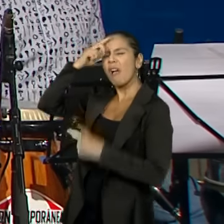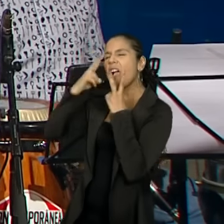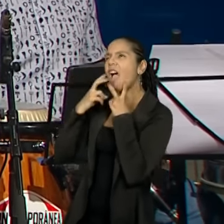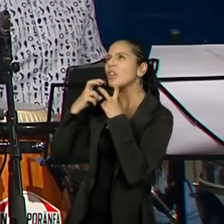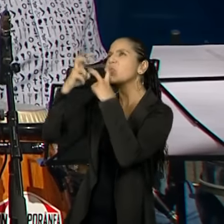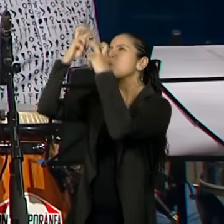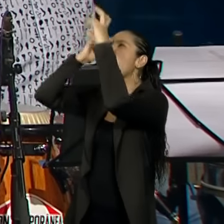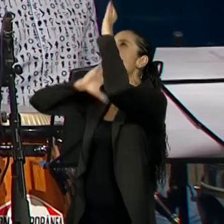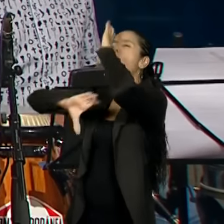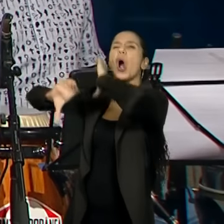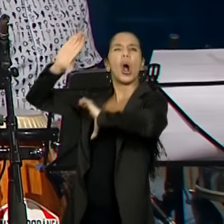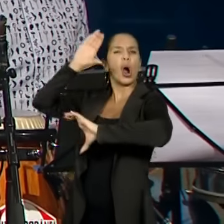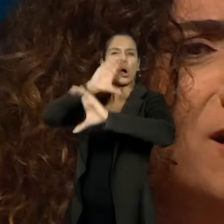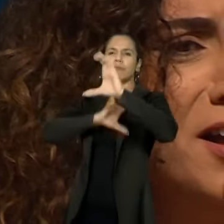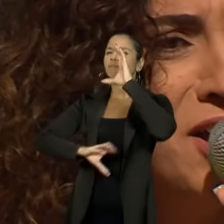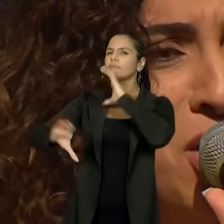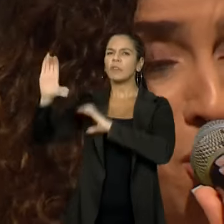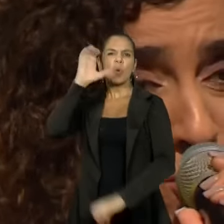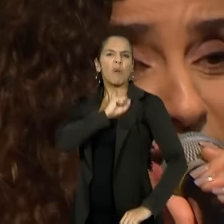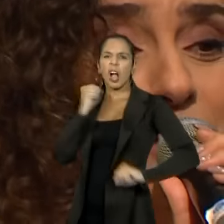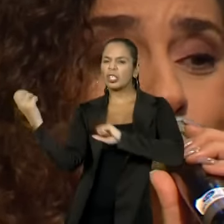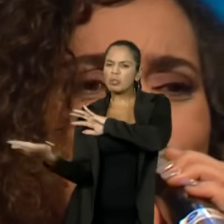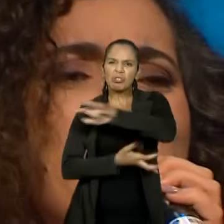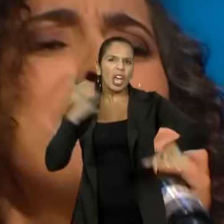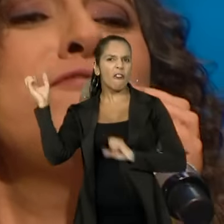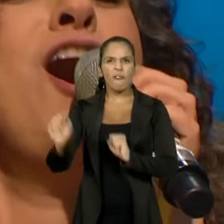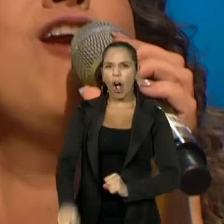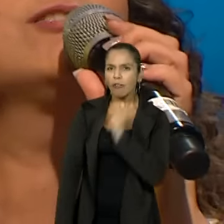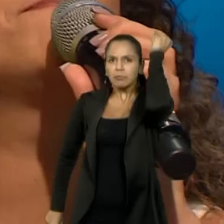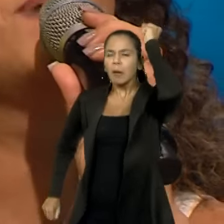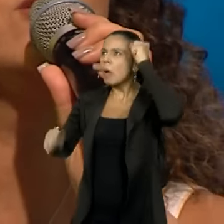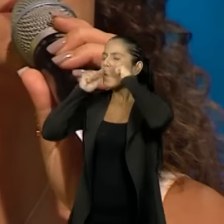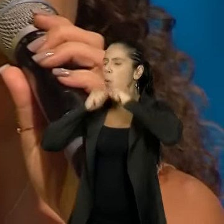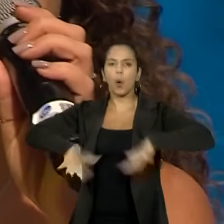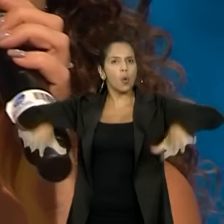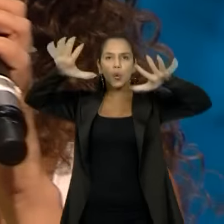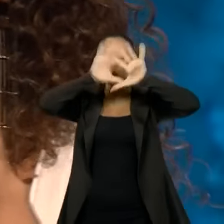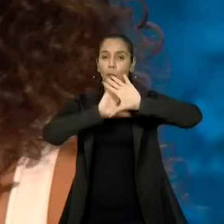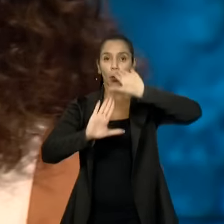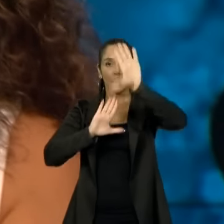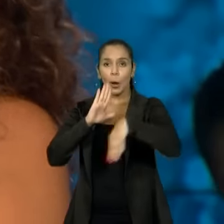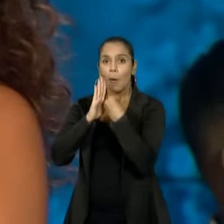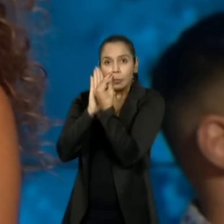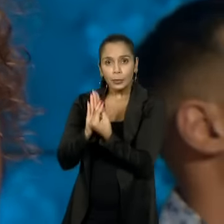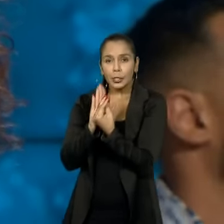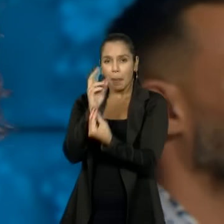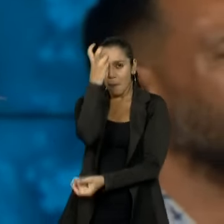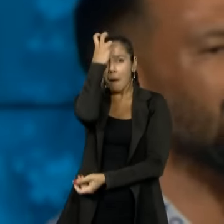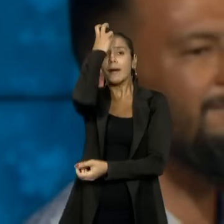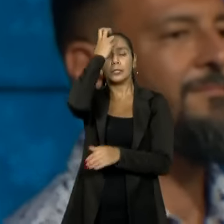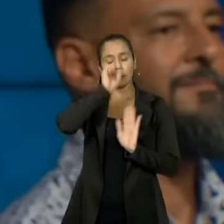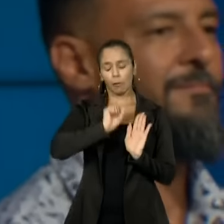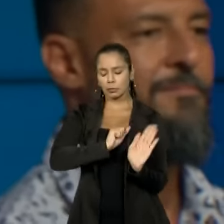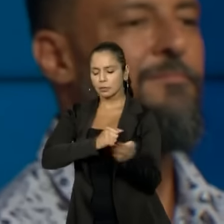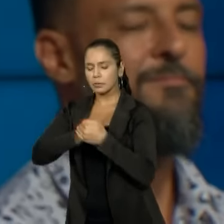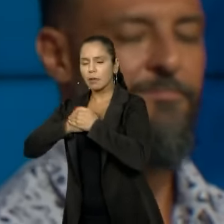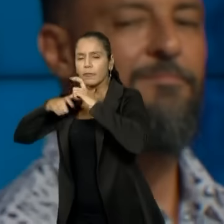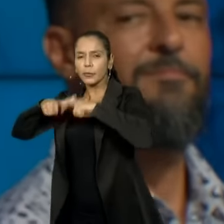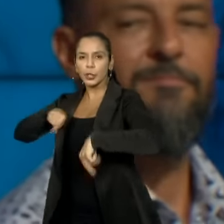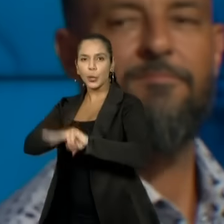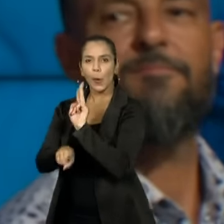Negro entoou um canto de revolta pelos ares, no quilombo dos palmares, onde